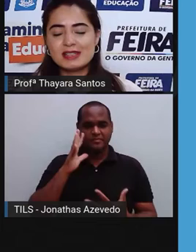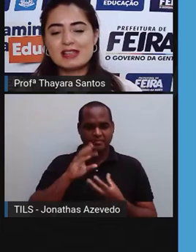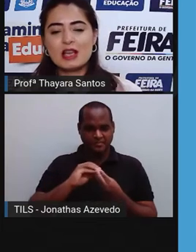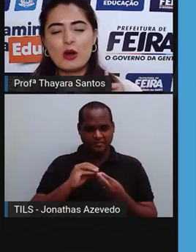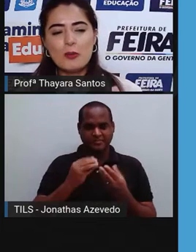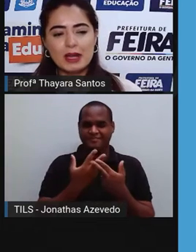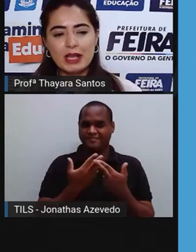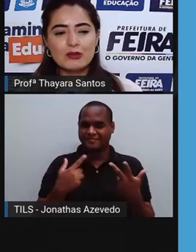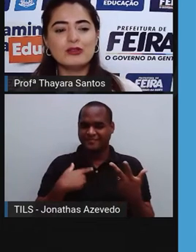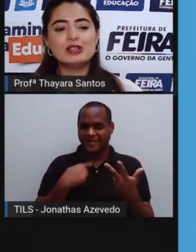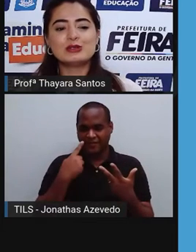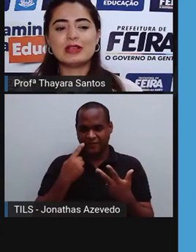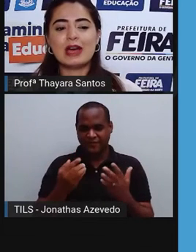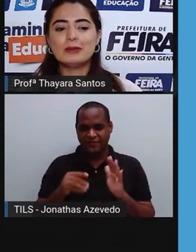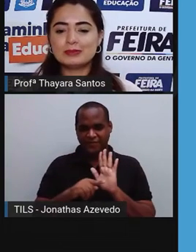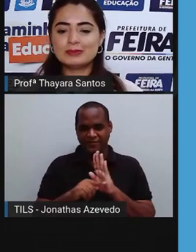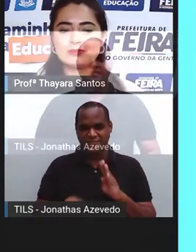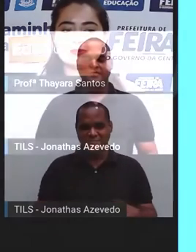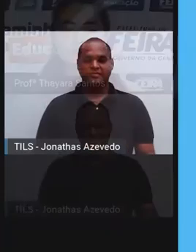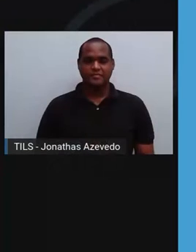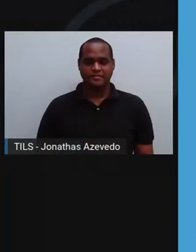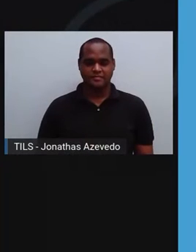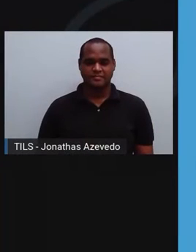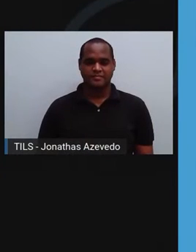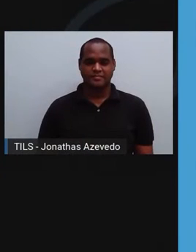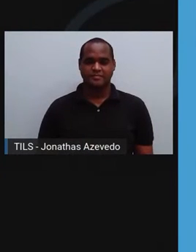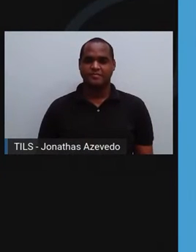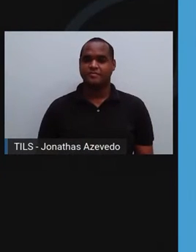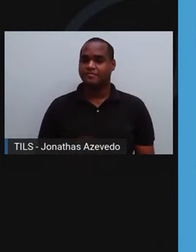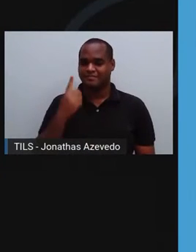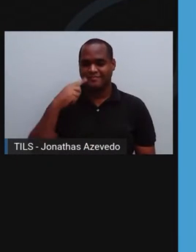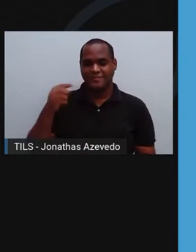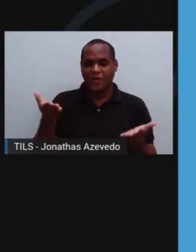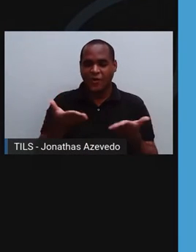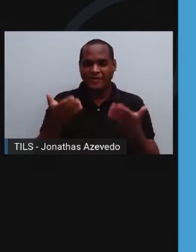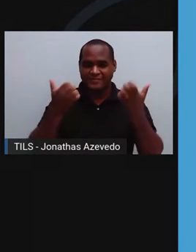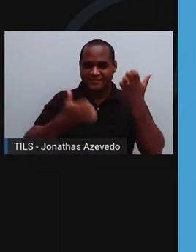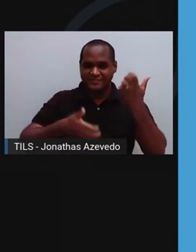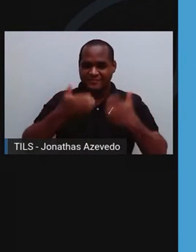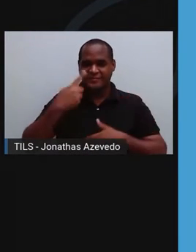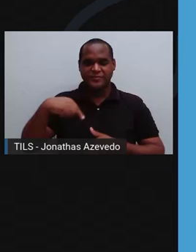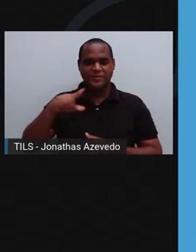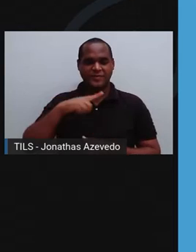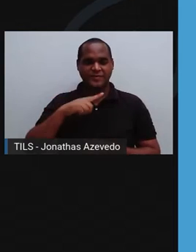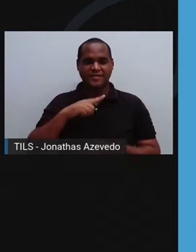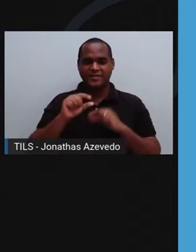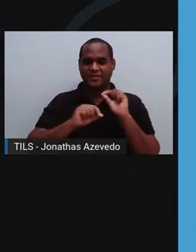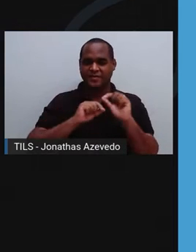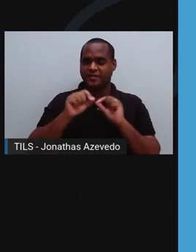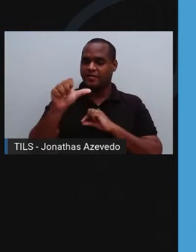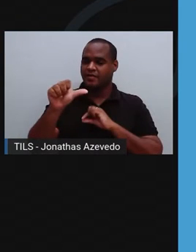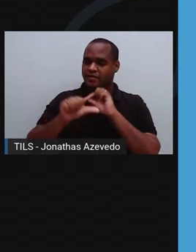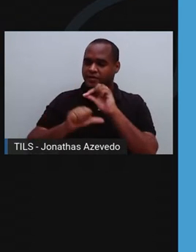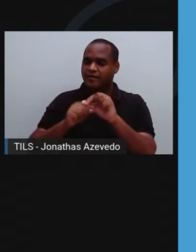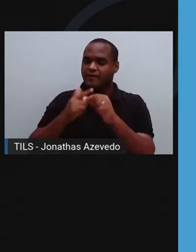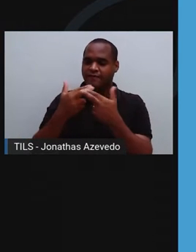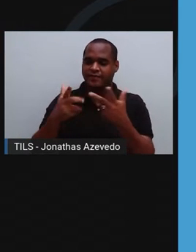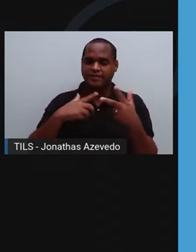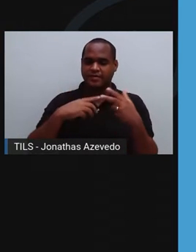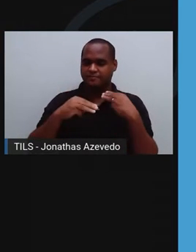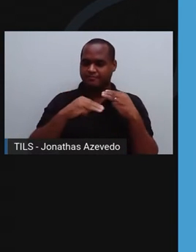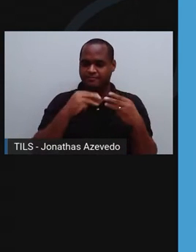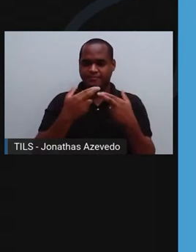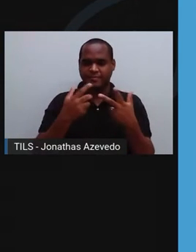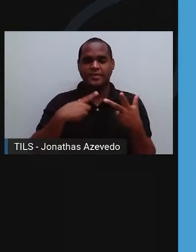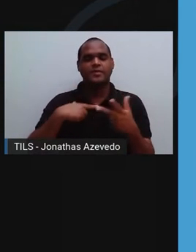para vocês. Acompanhem o vídeo, tá? Na aula de hoje, nós vamos estudar as transformações da matéria. Nós